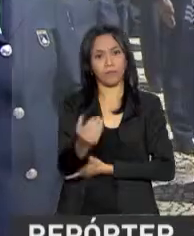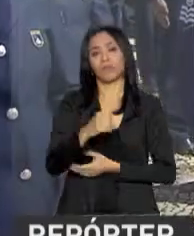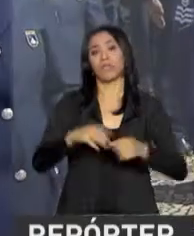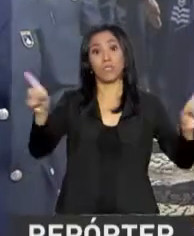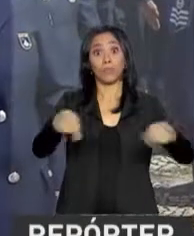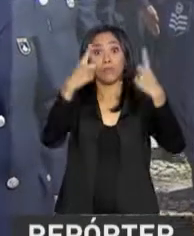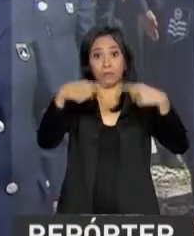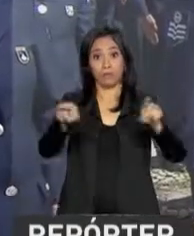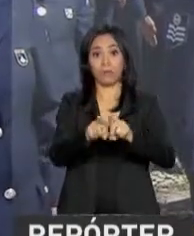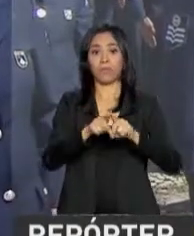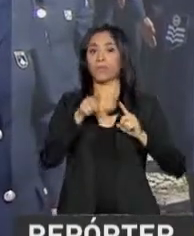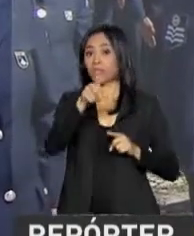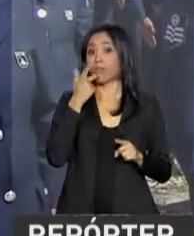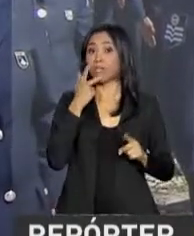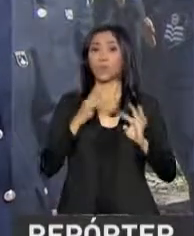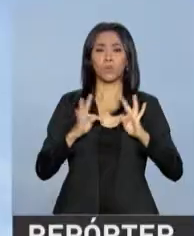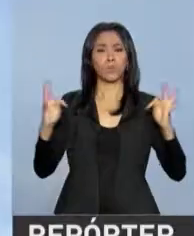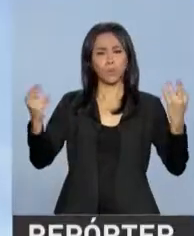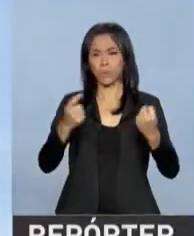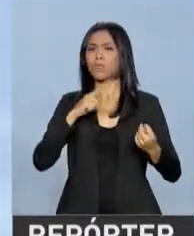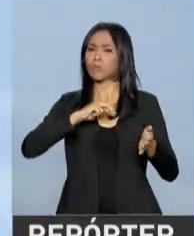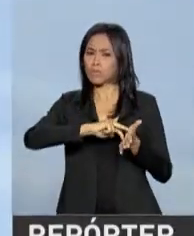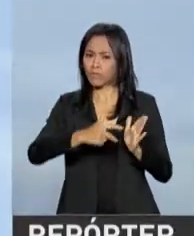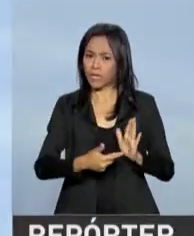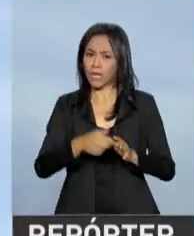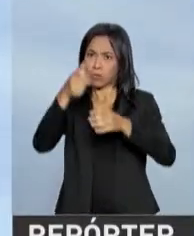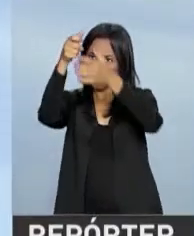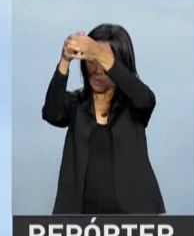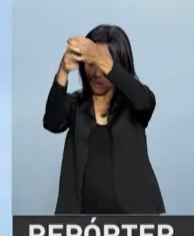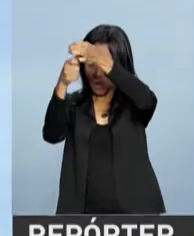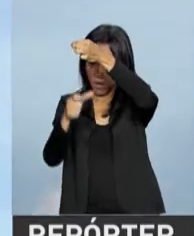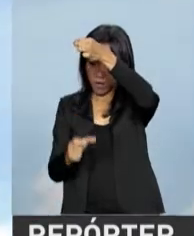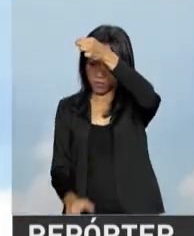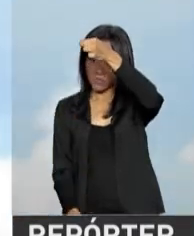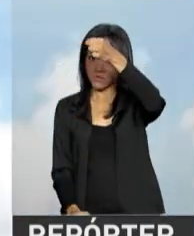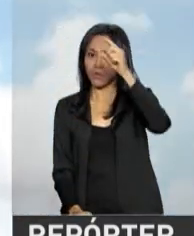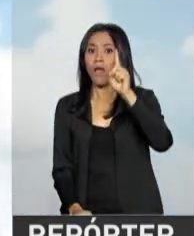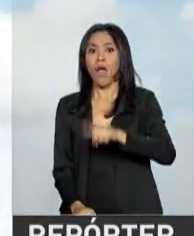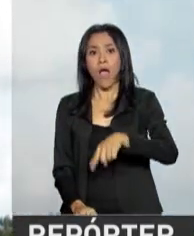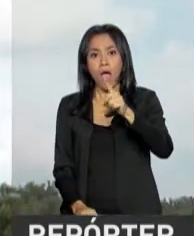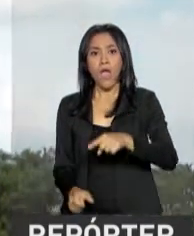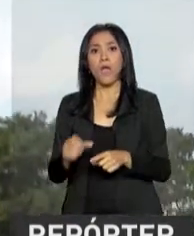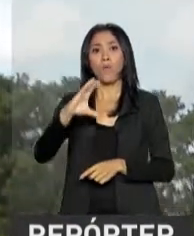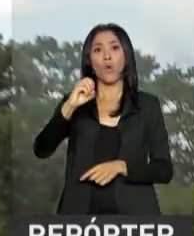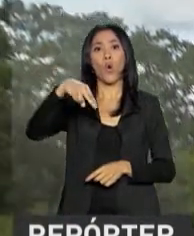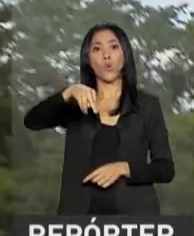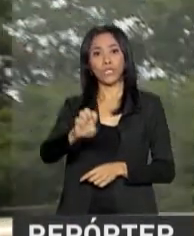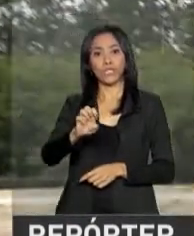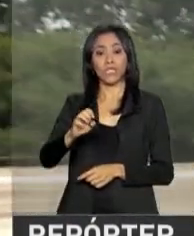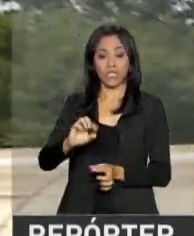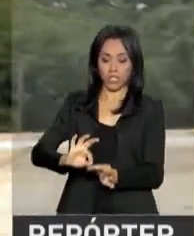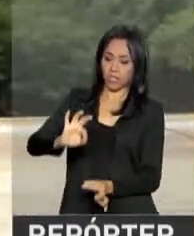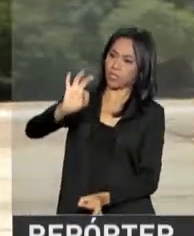tudo nessa cerimônia tem um significado este mastro por exemplo é uma estrutura em forma de cone com 100 metros de